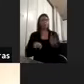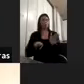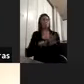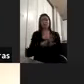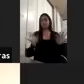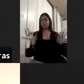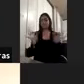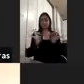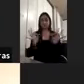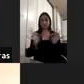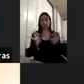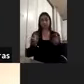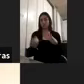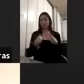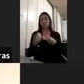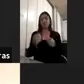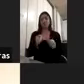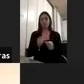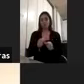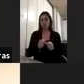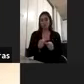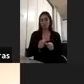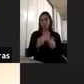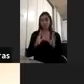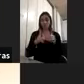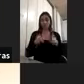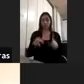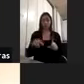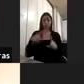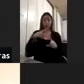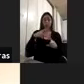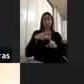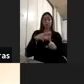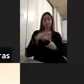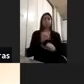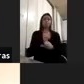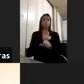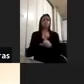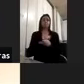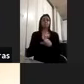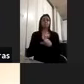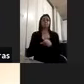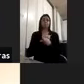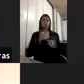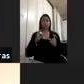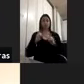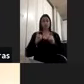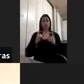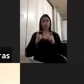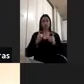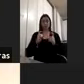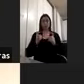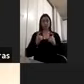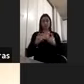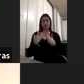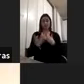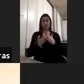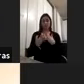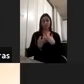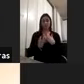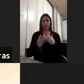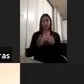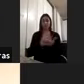falta grave. Ou seja, os representantes estavam na sala da representação, em reunião, a empresa saiu da reunião e começou a demissão. Os